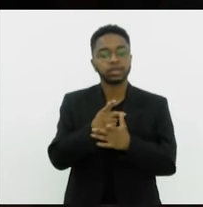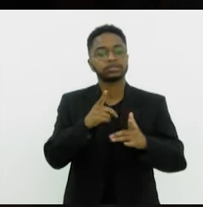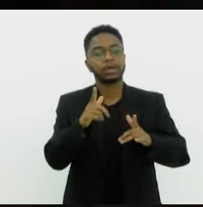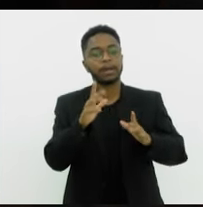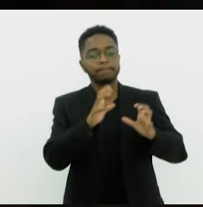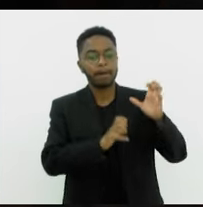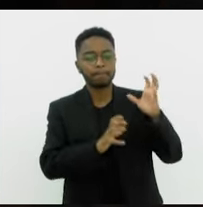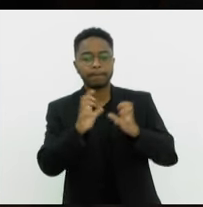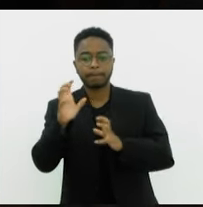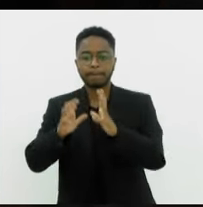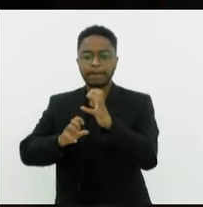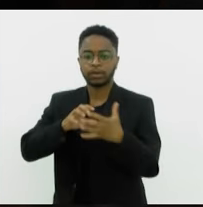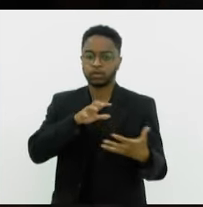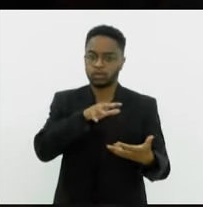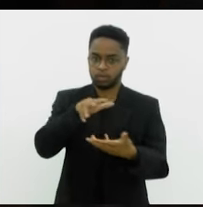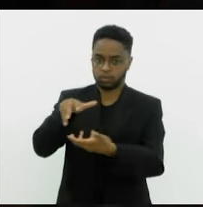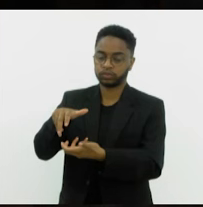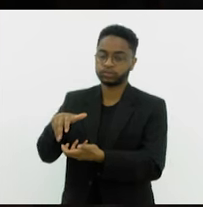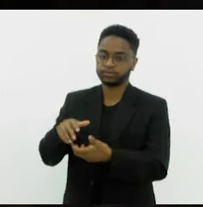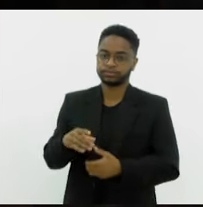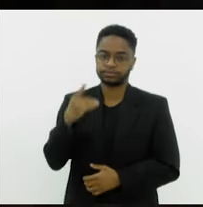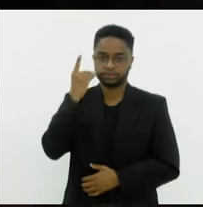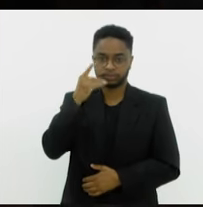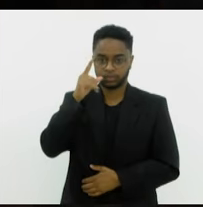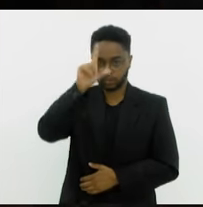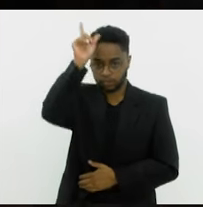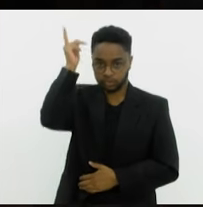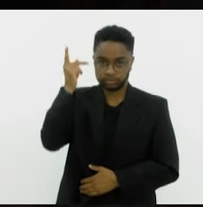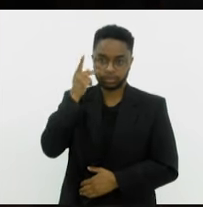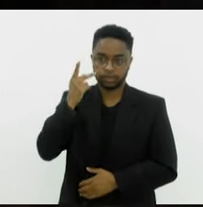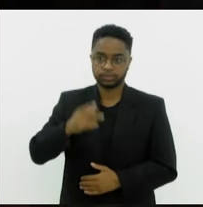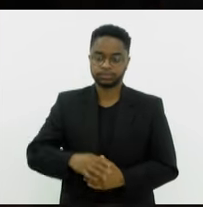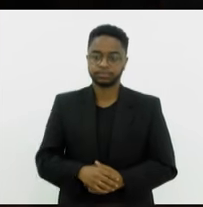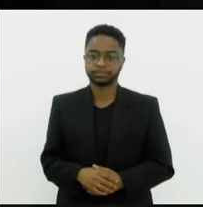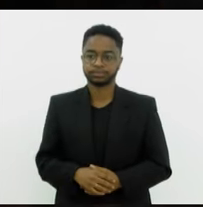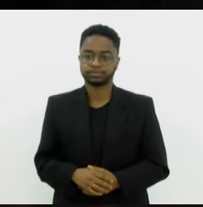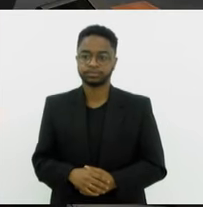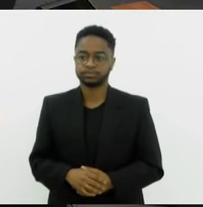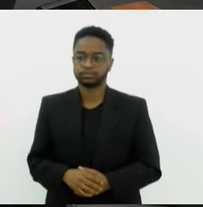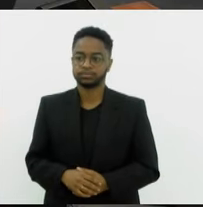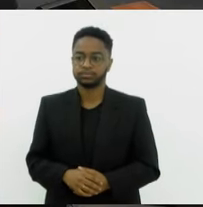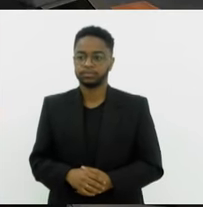conflitos mundiais. Deputado Luiz Paulo.